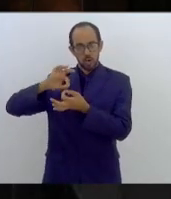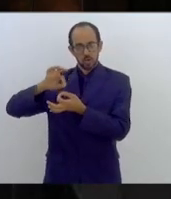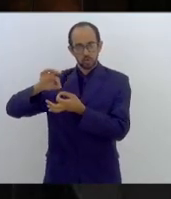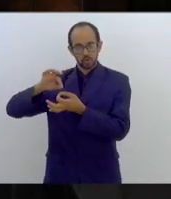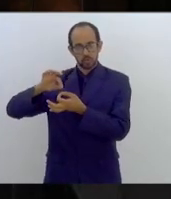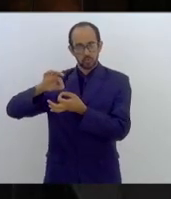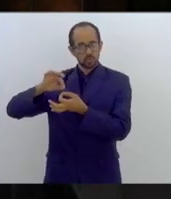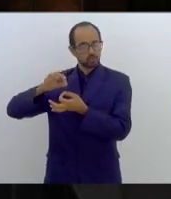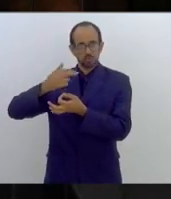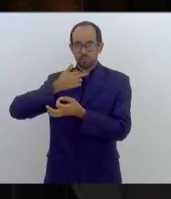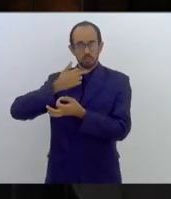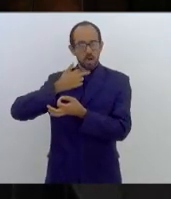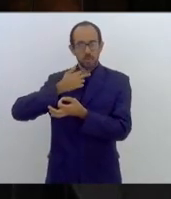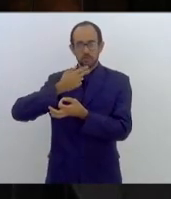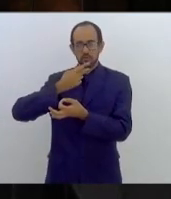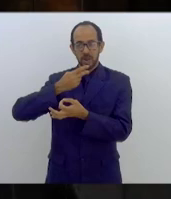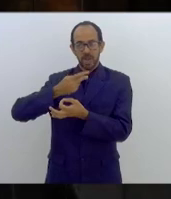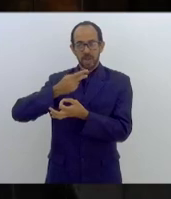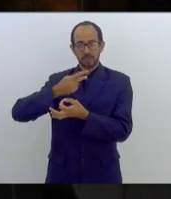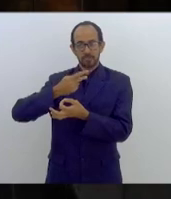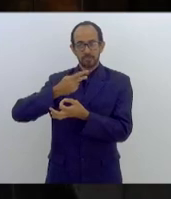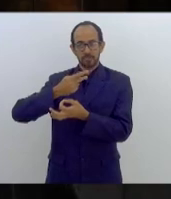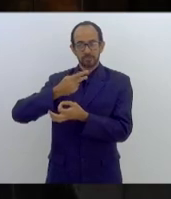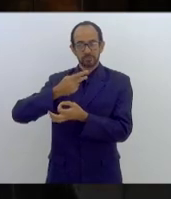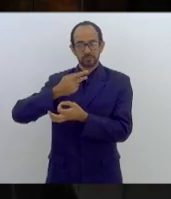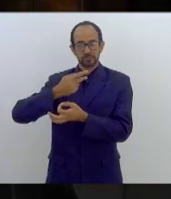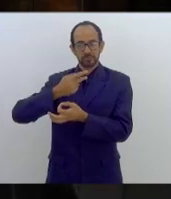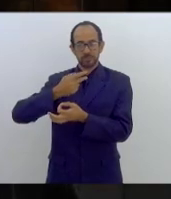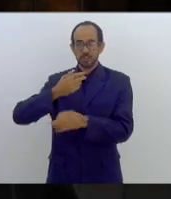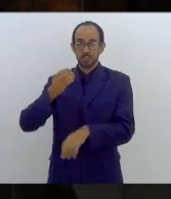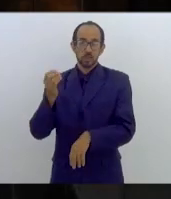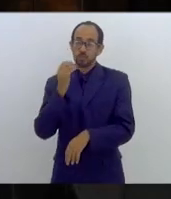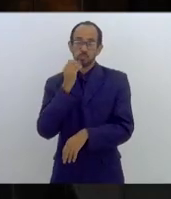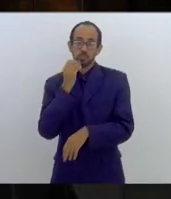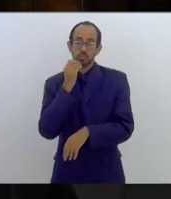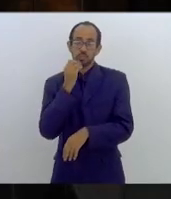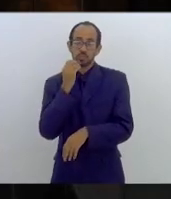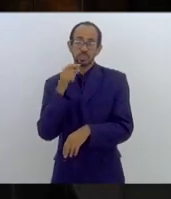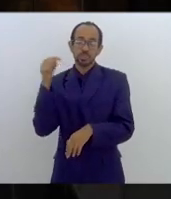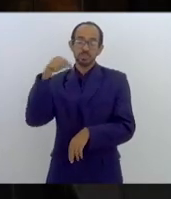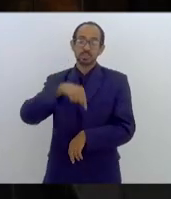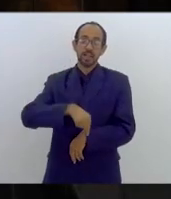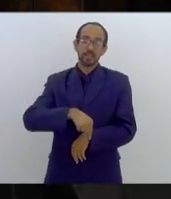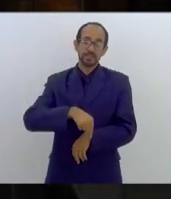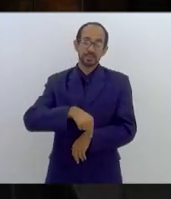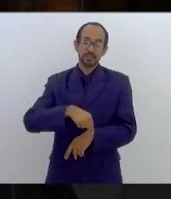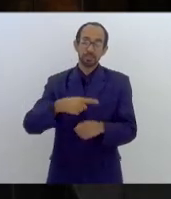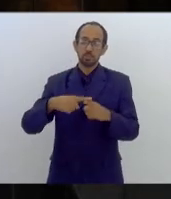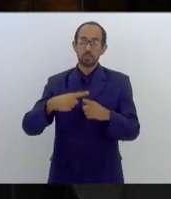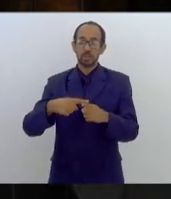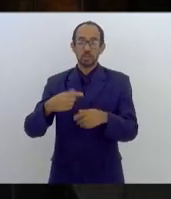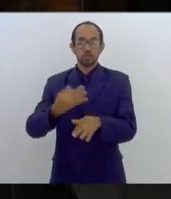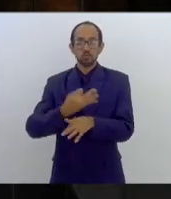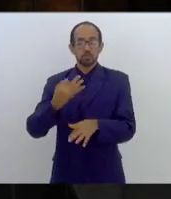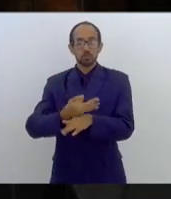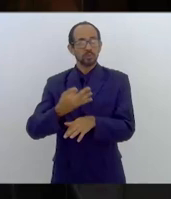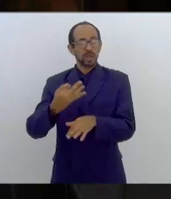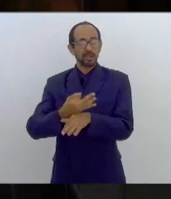falar e nem poderia estar aqui, porque não suportaria luzes, sons.